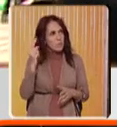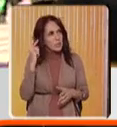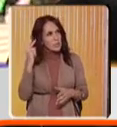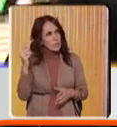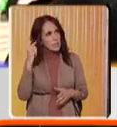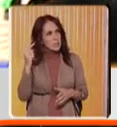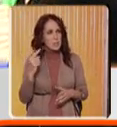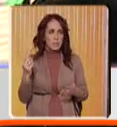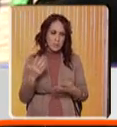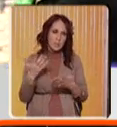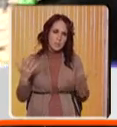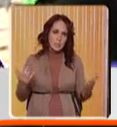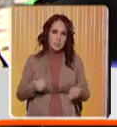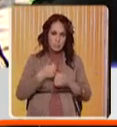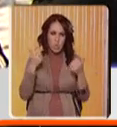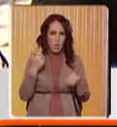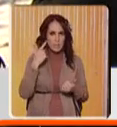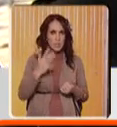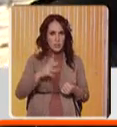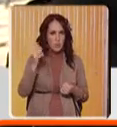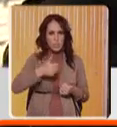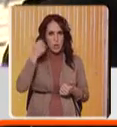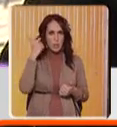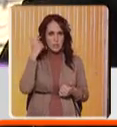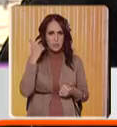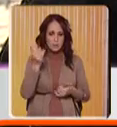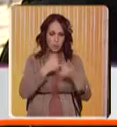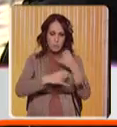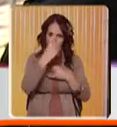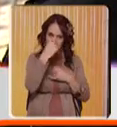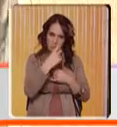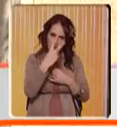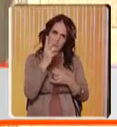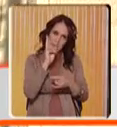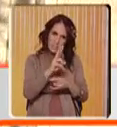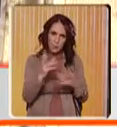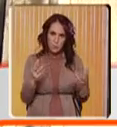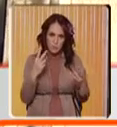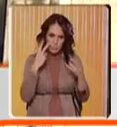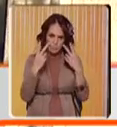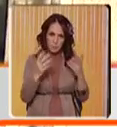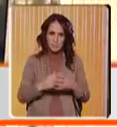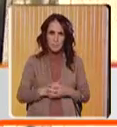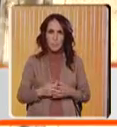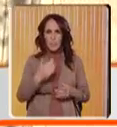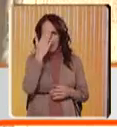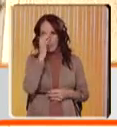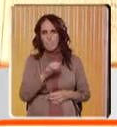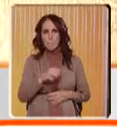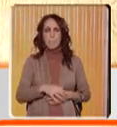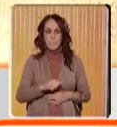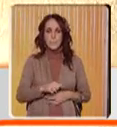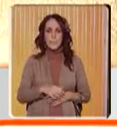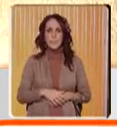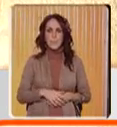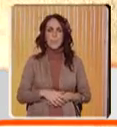audição, acabam por apurar mais a audição para substituir a falta da visão. Eu